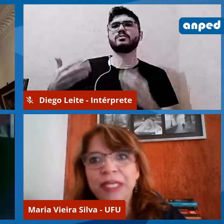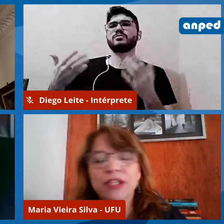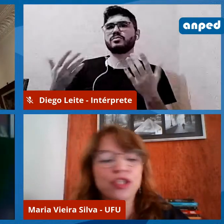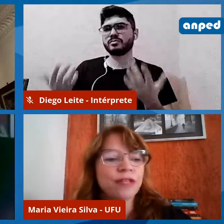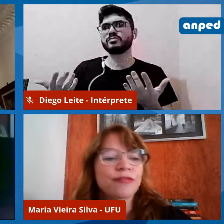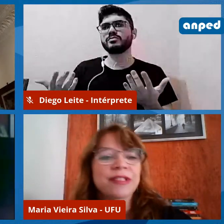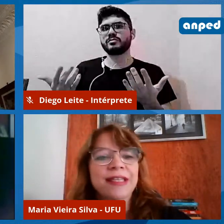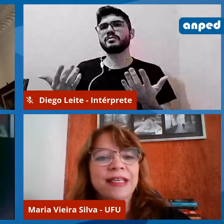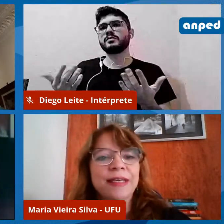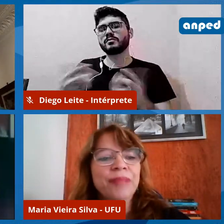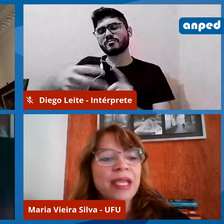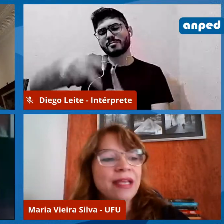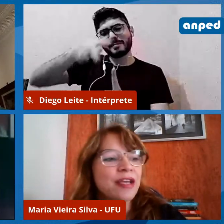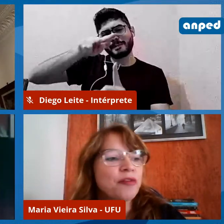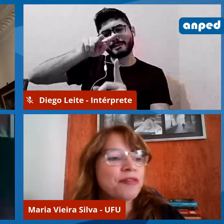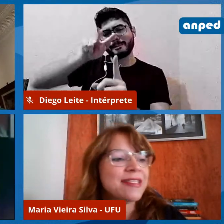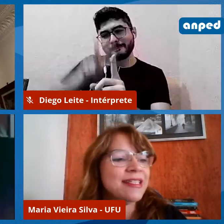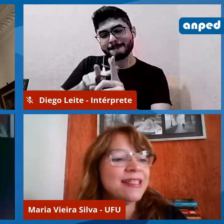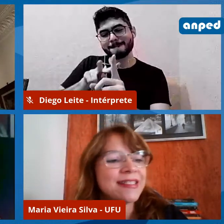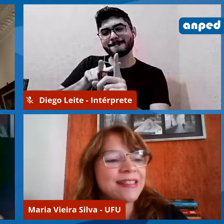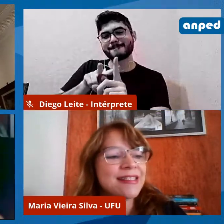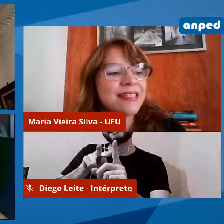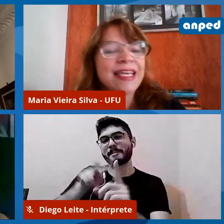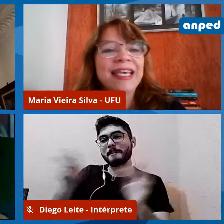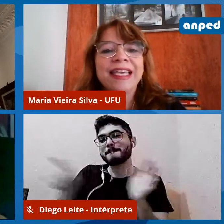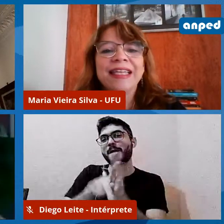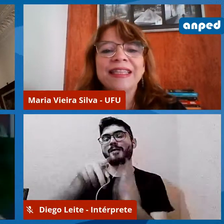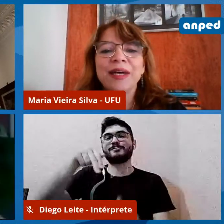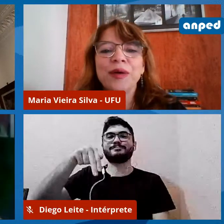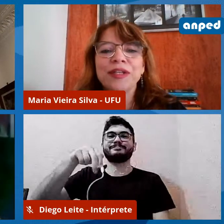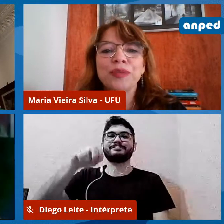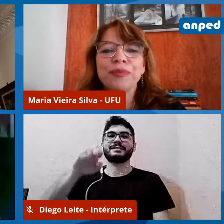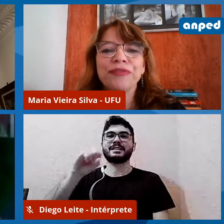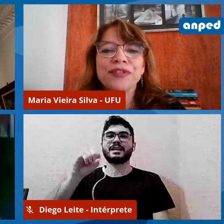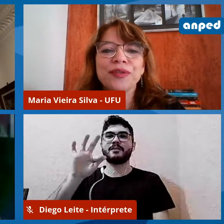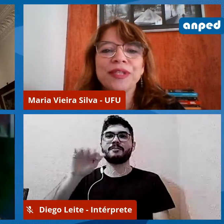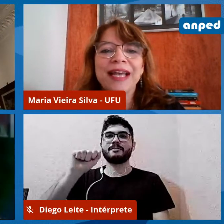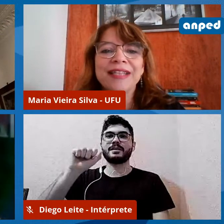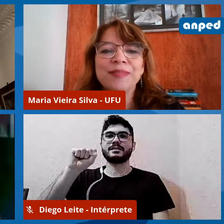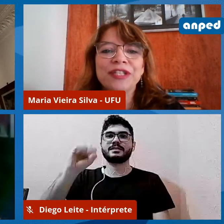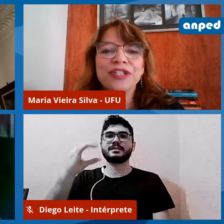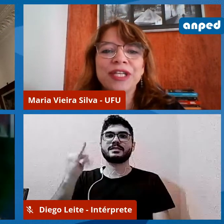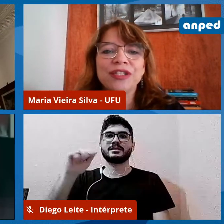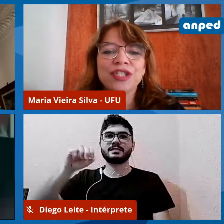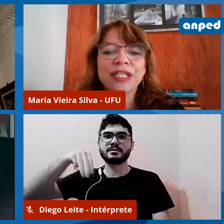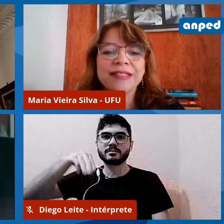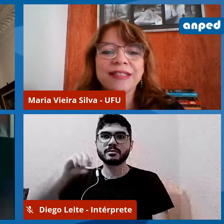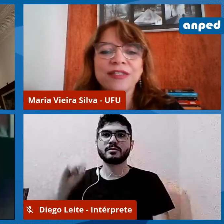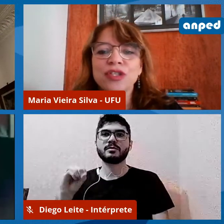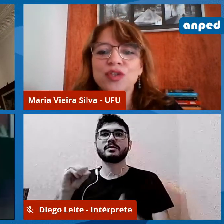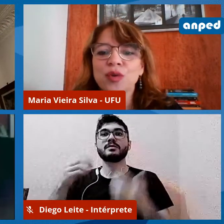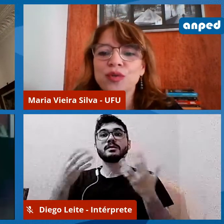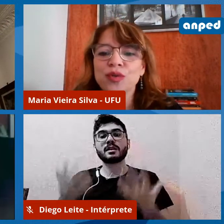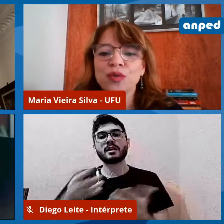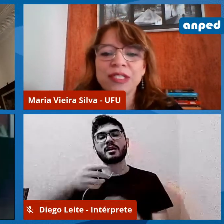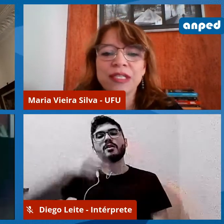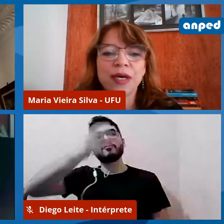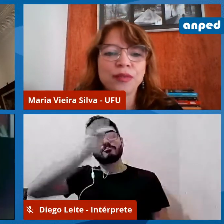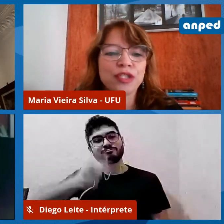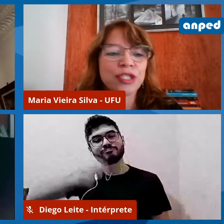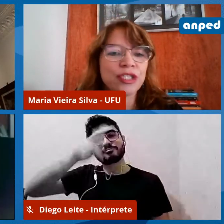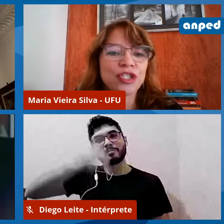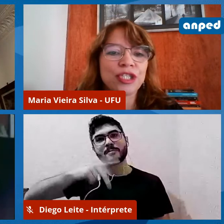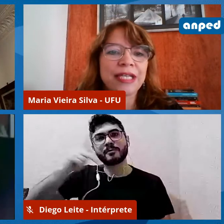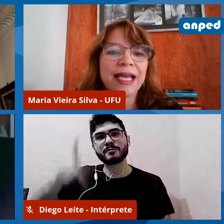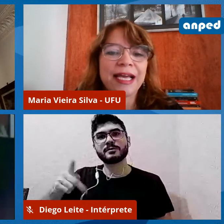com perspectivas aí neofascistas. Então, acho que o professor traz para a gente essa